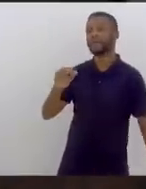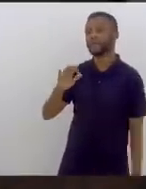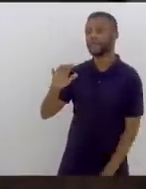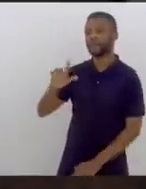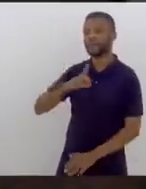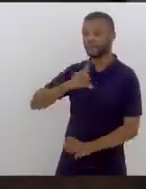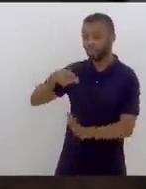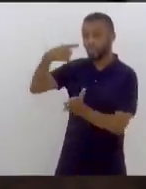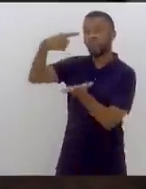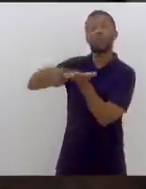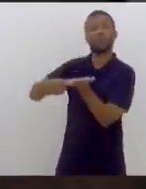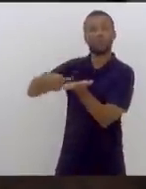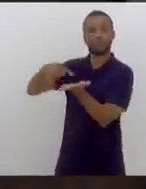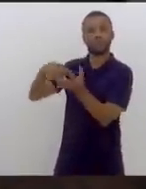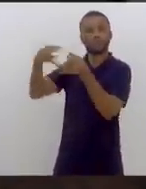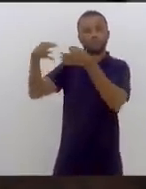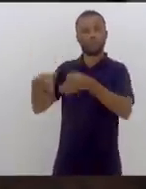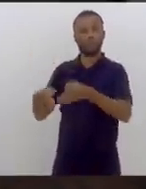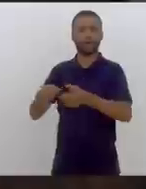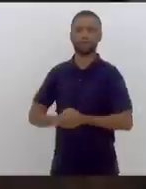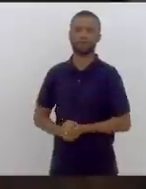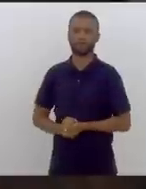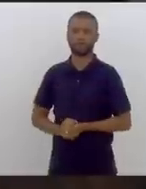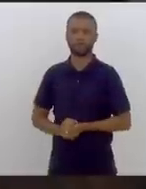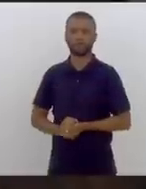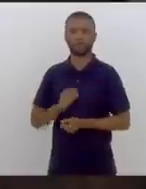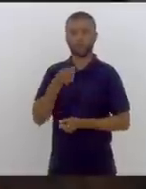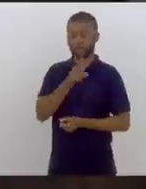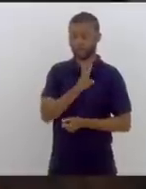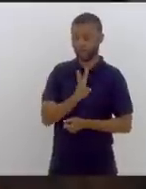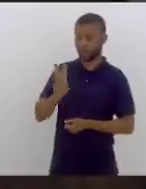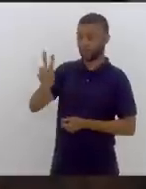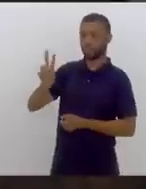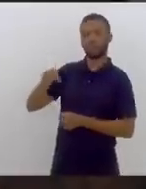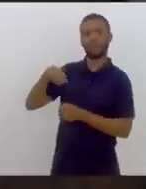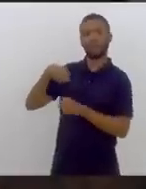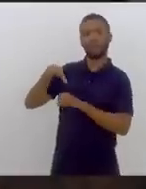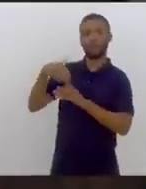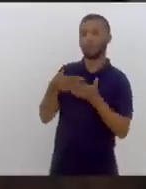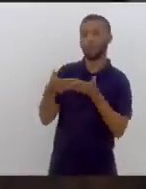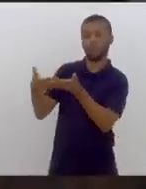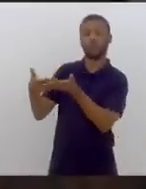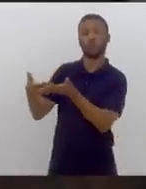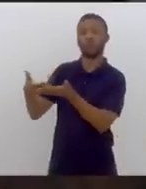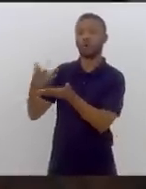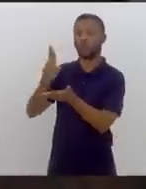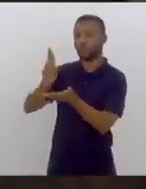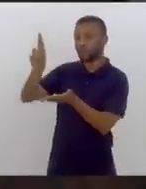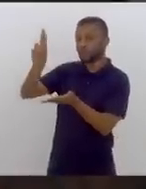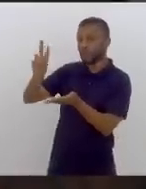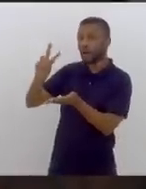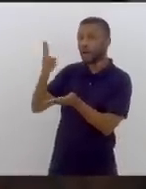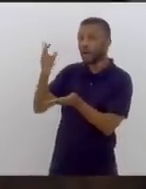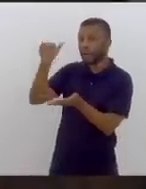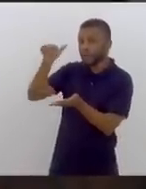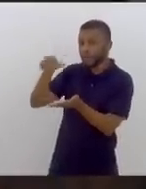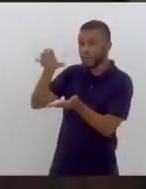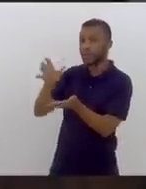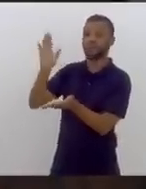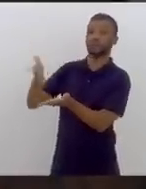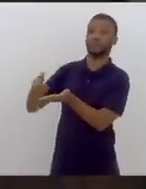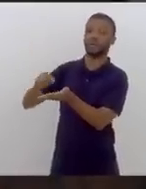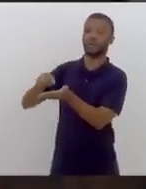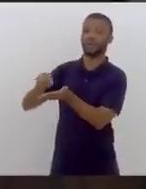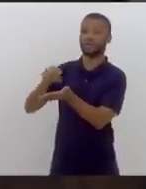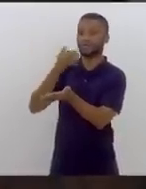um compromisso que ia ser levado ao Comandante que já era o Henrique Um